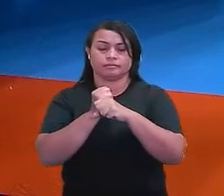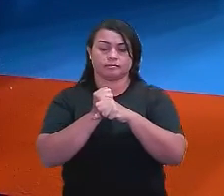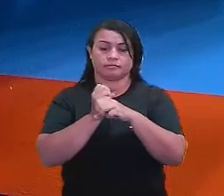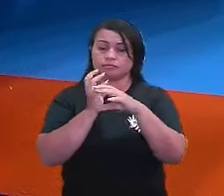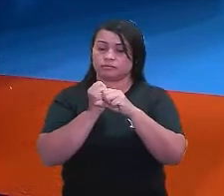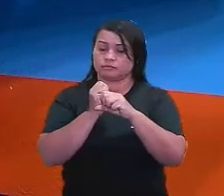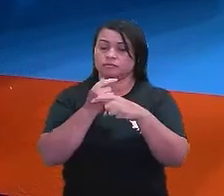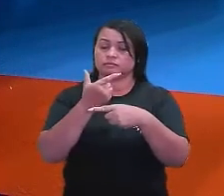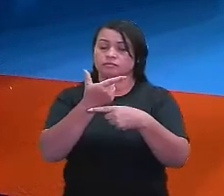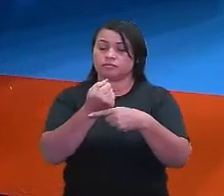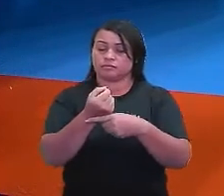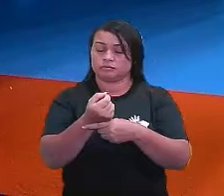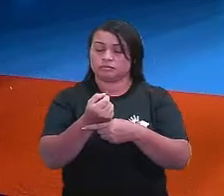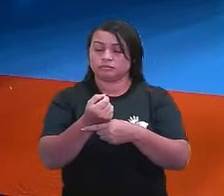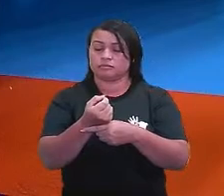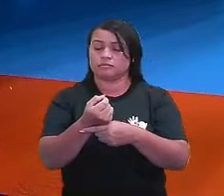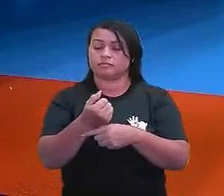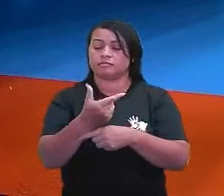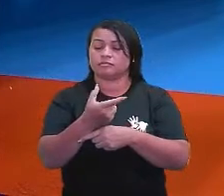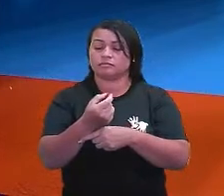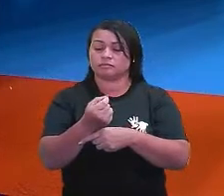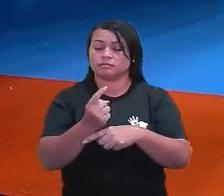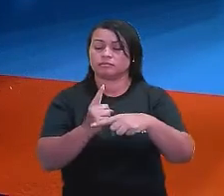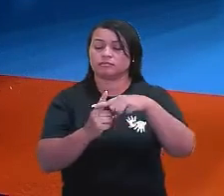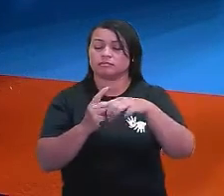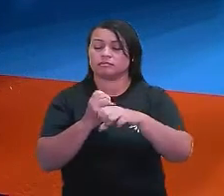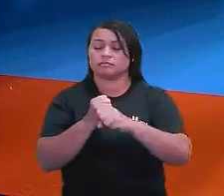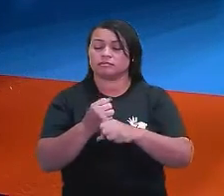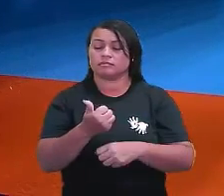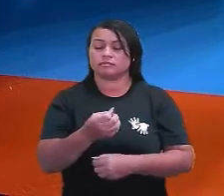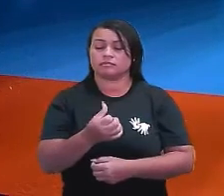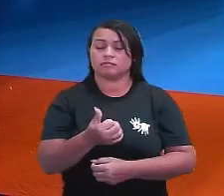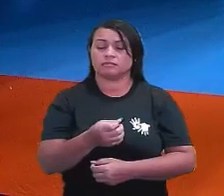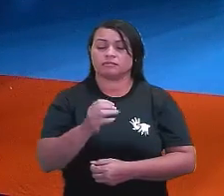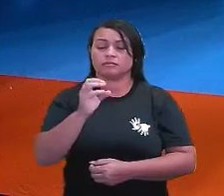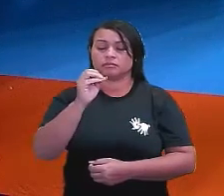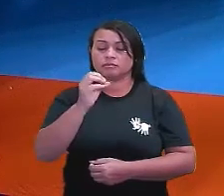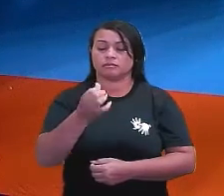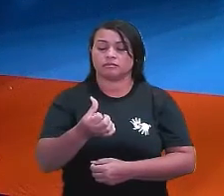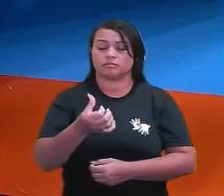Vou somar 20 mais 16. 0